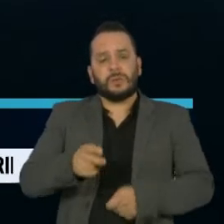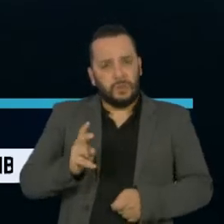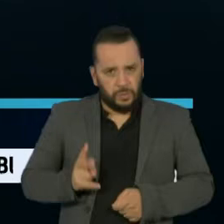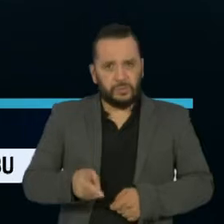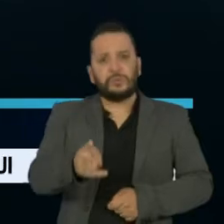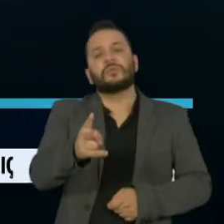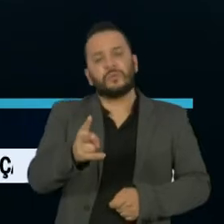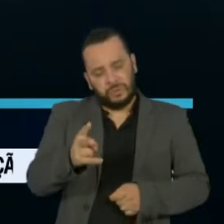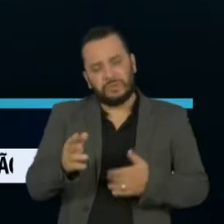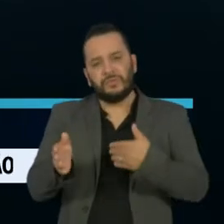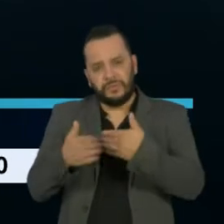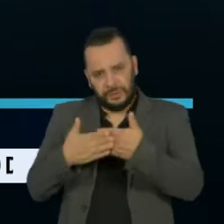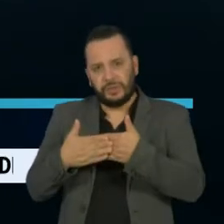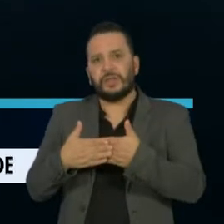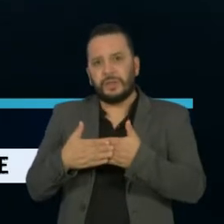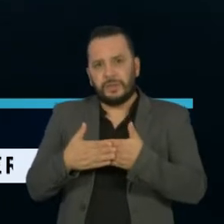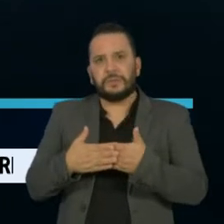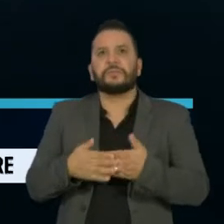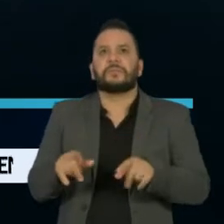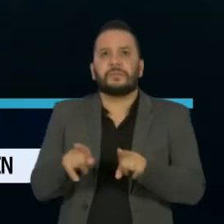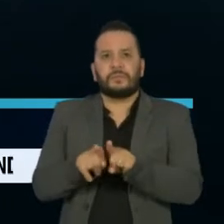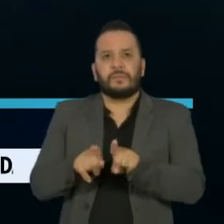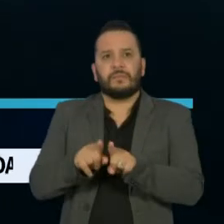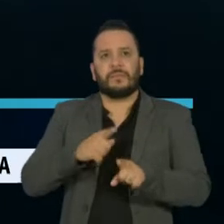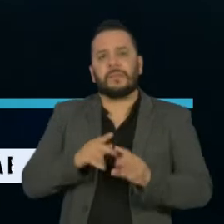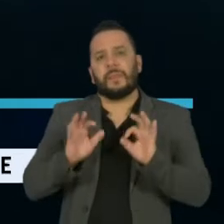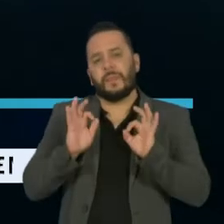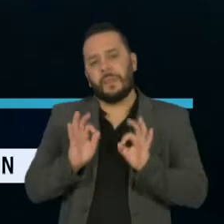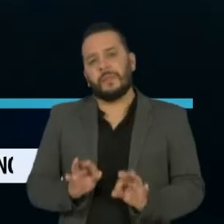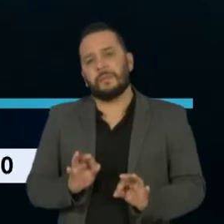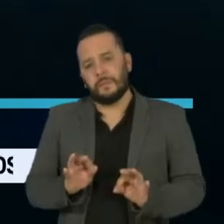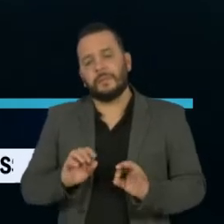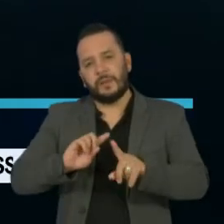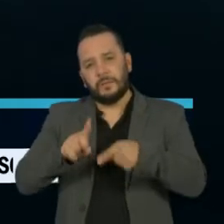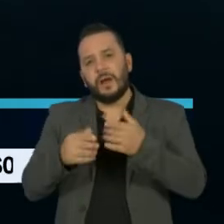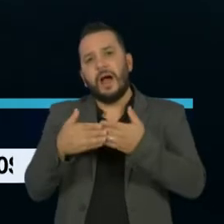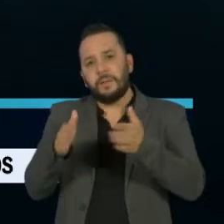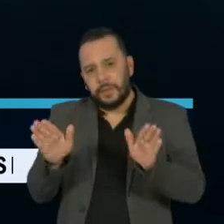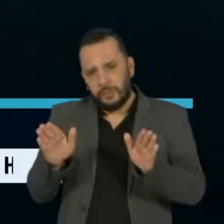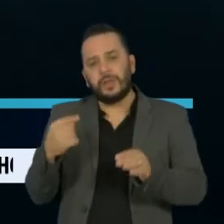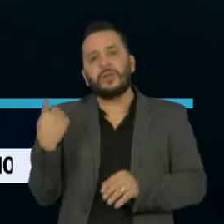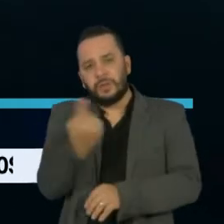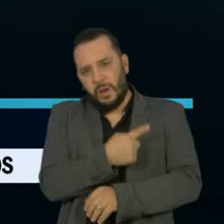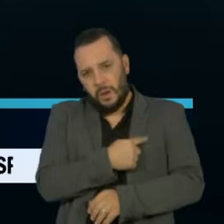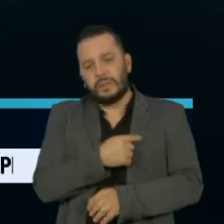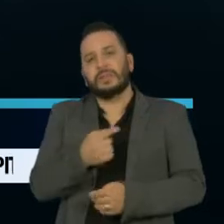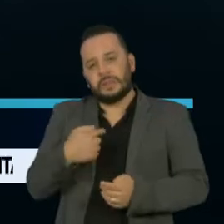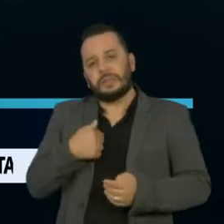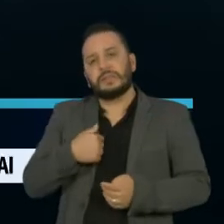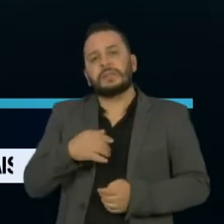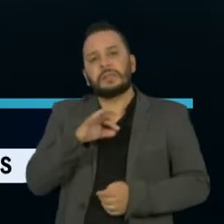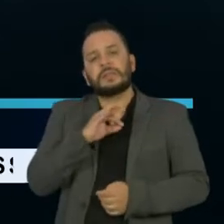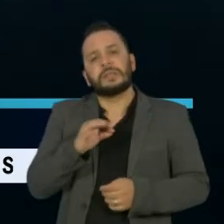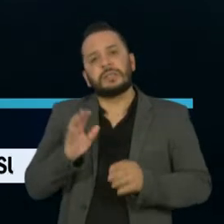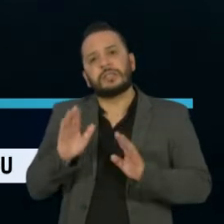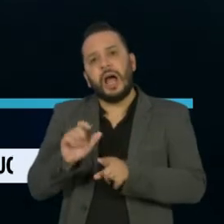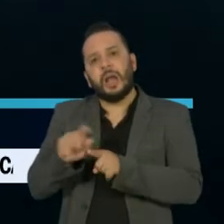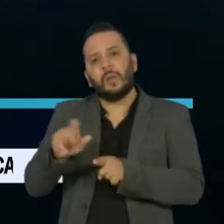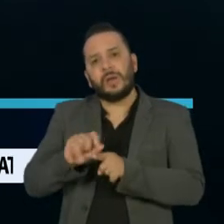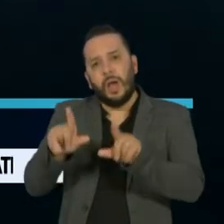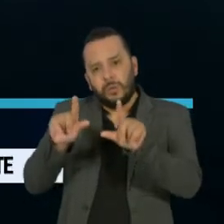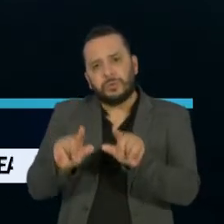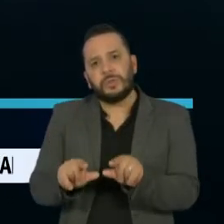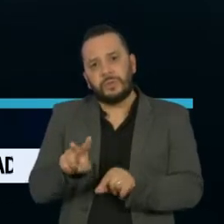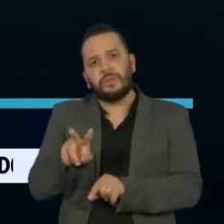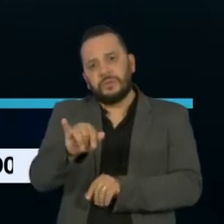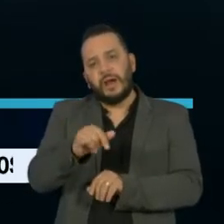o fechamento e, com certeza, pós-abertura, ainda continuaremos trabalhando na redução dos custos mensais. Todos